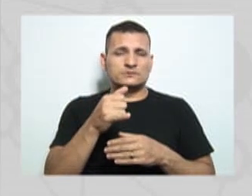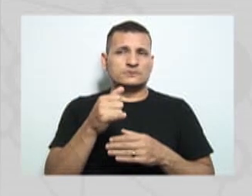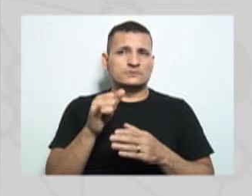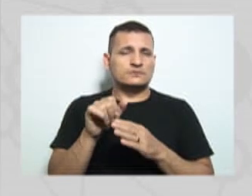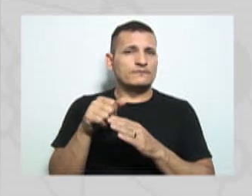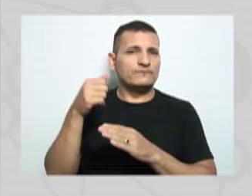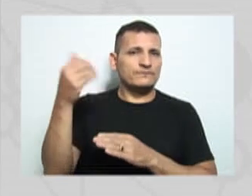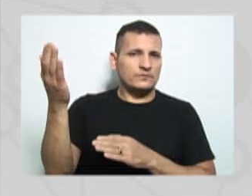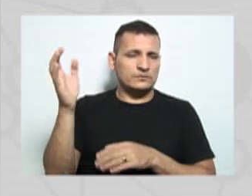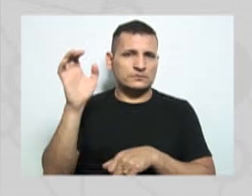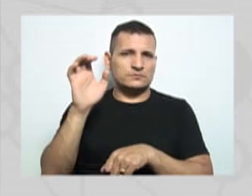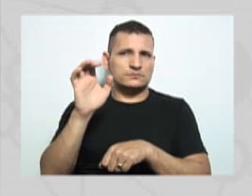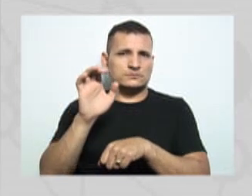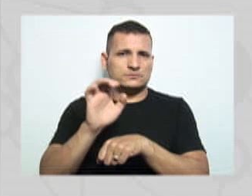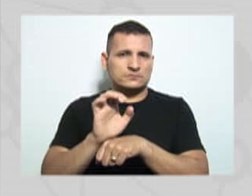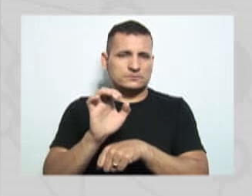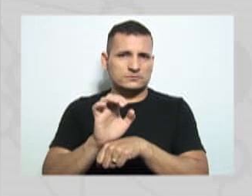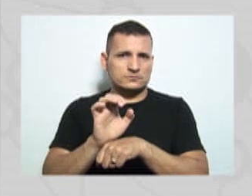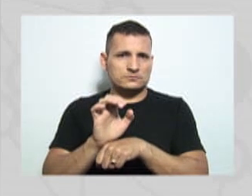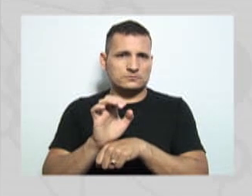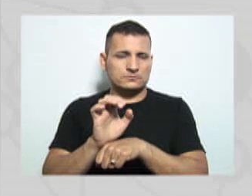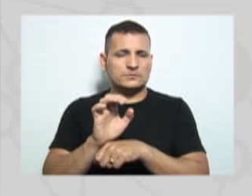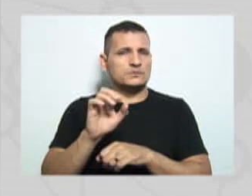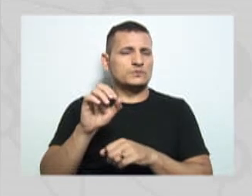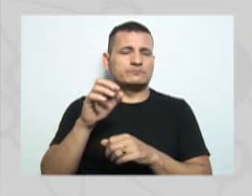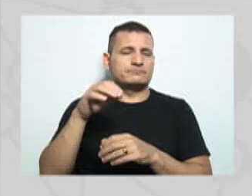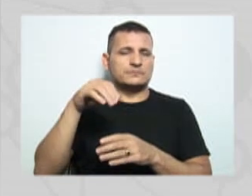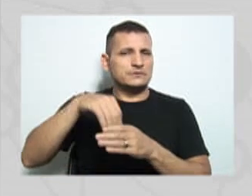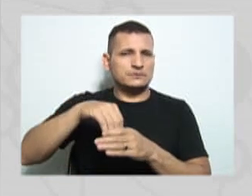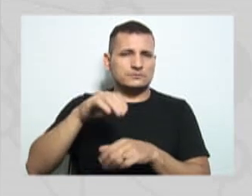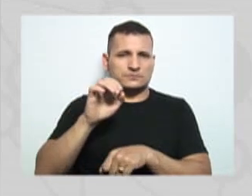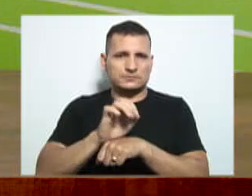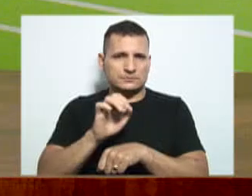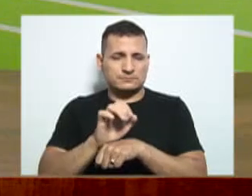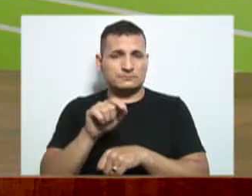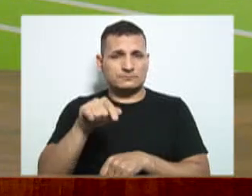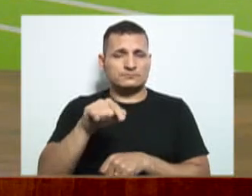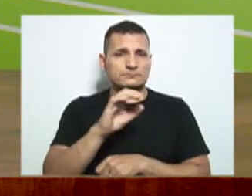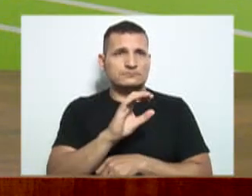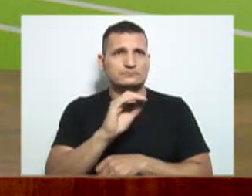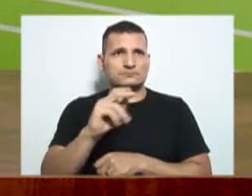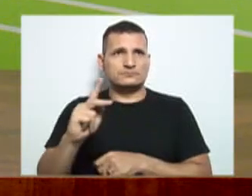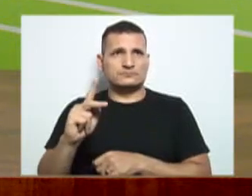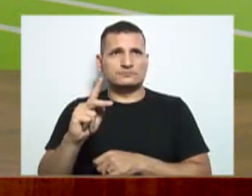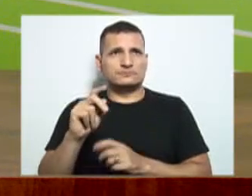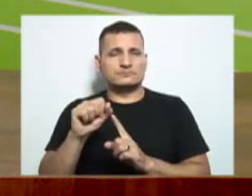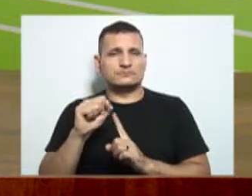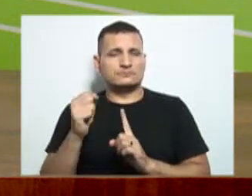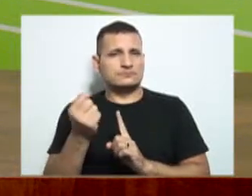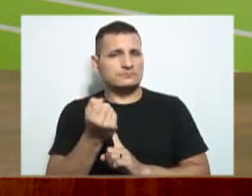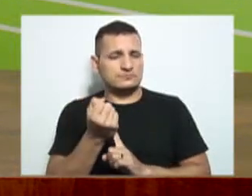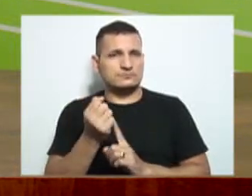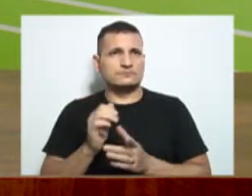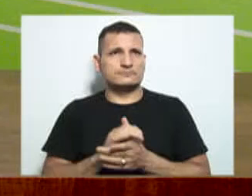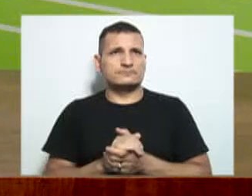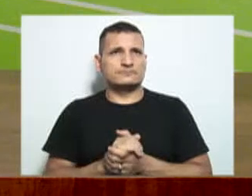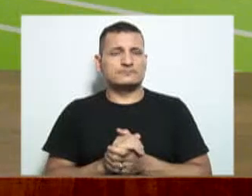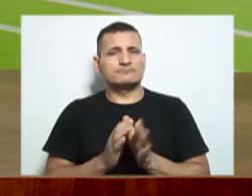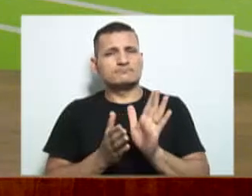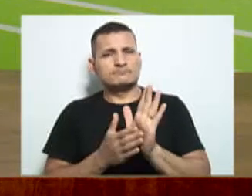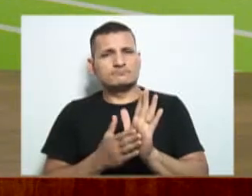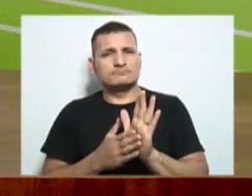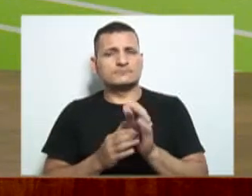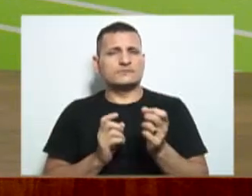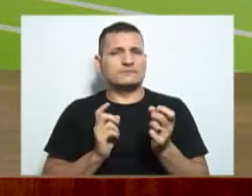ou seja, dentro do estado. Então, esse tipo de cooperativa social que promove a venda,